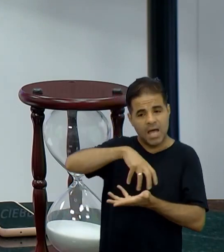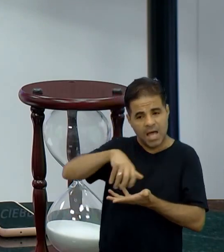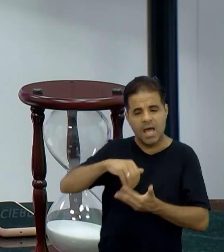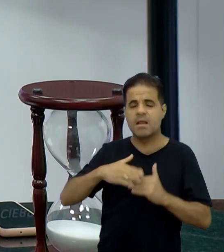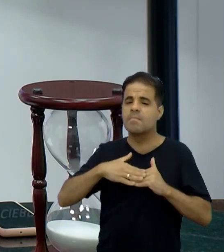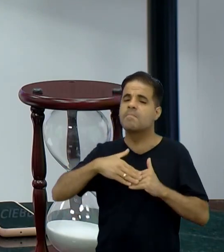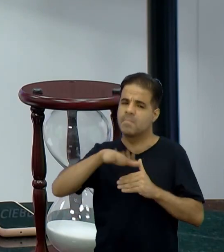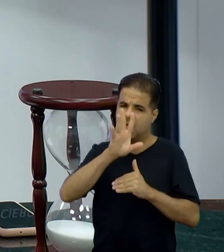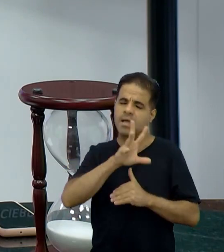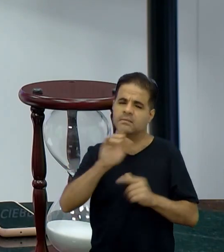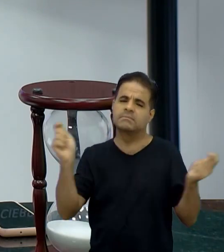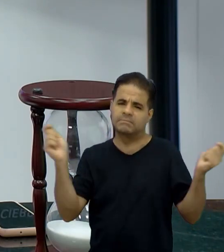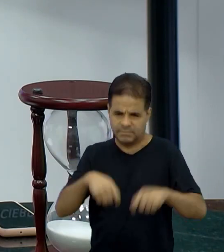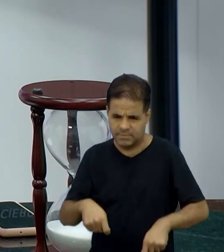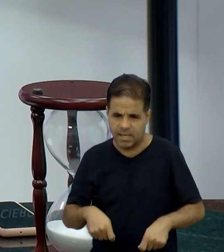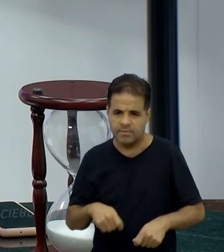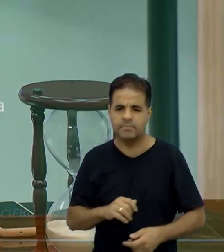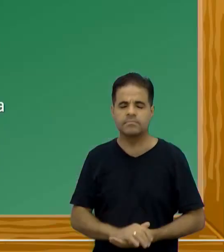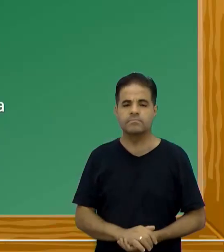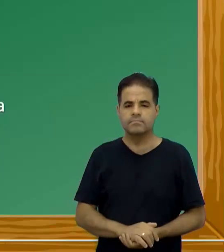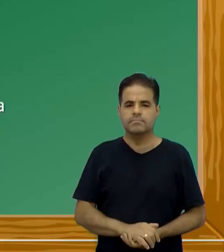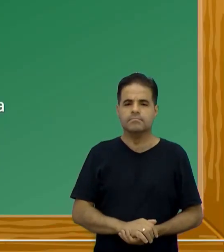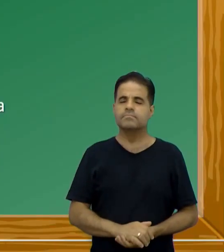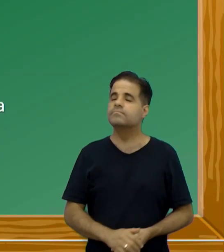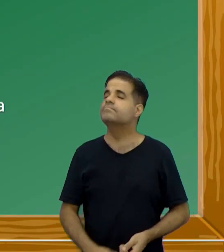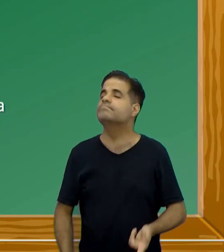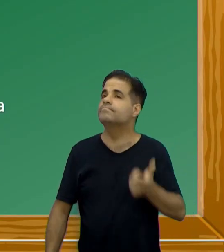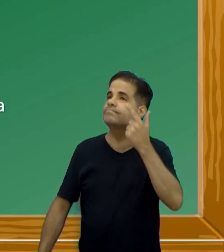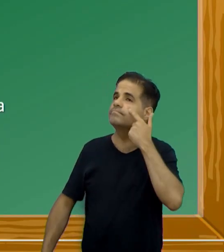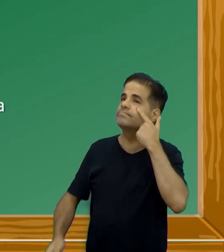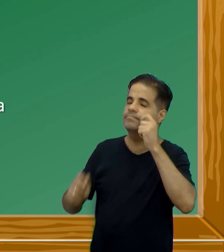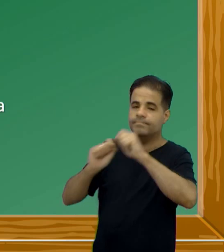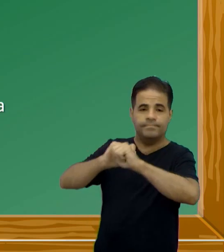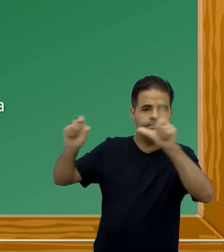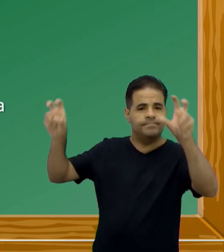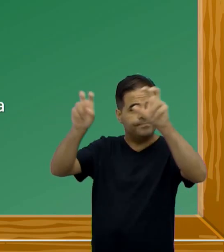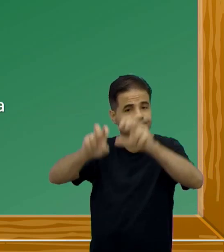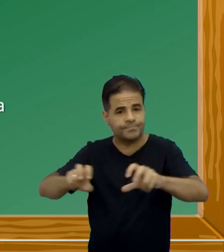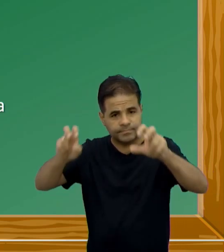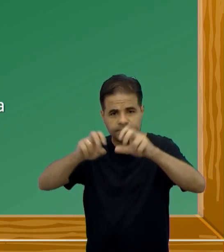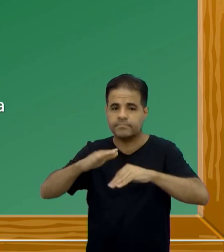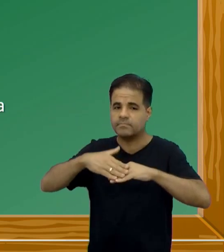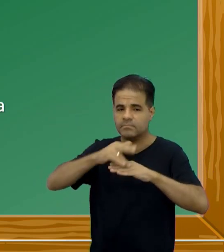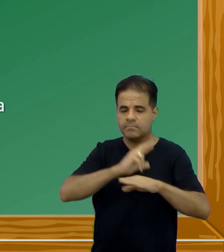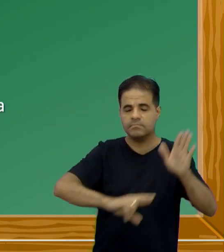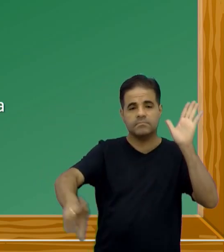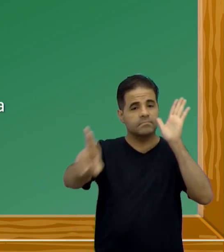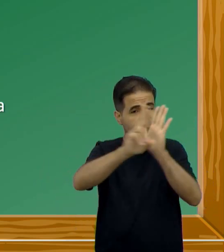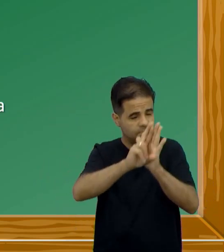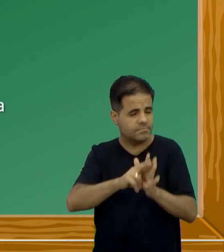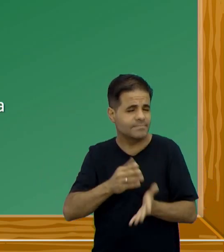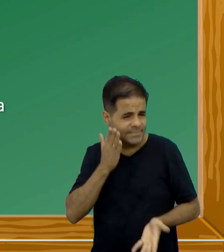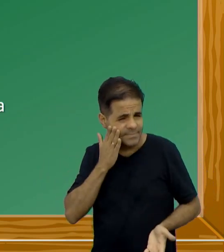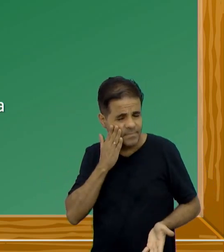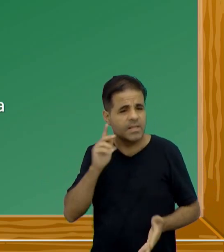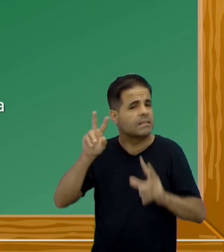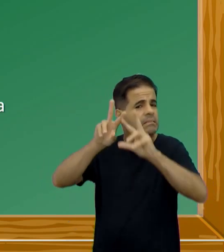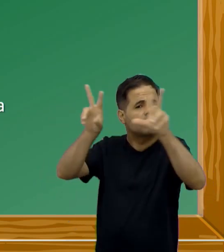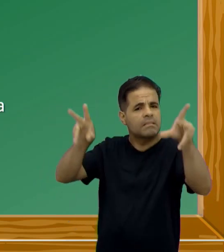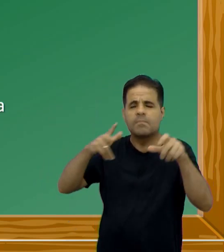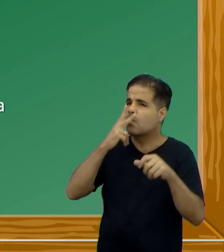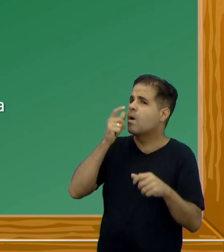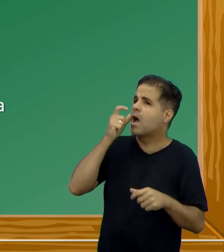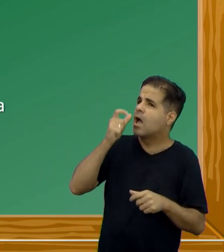muito mais. Voltando lá para a tela, jogos digitais com maior representatividade, isso é importante. Esse tema eu acho